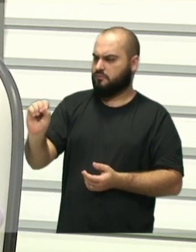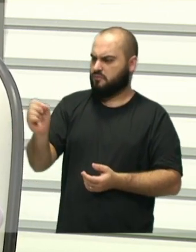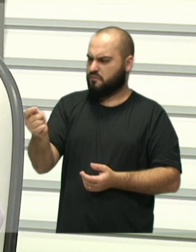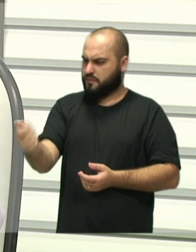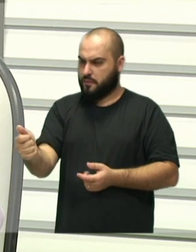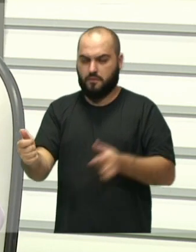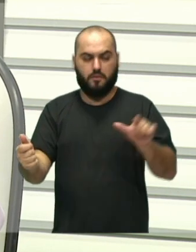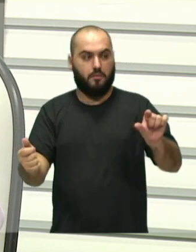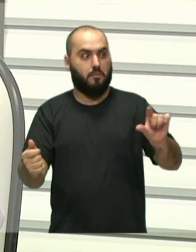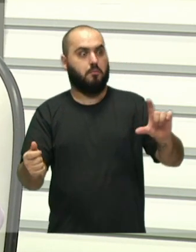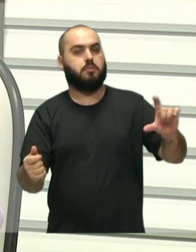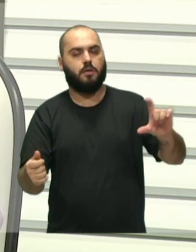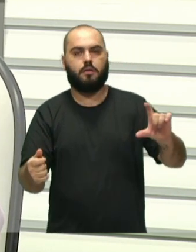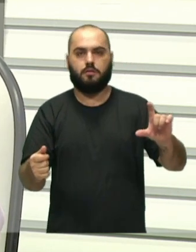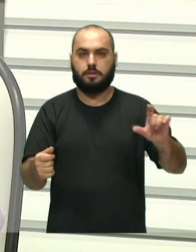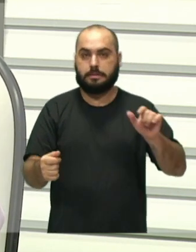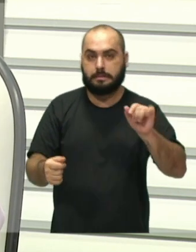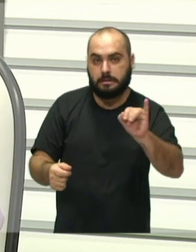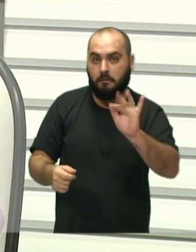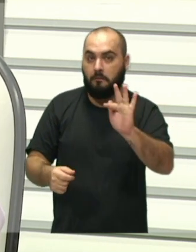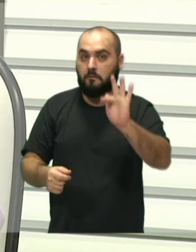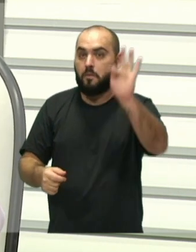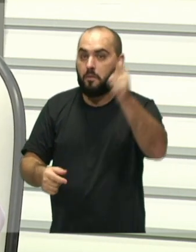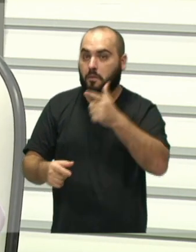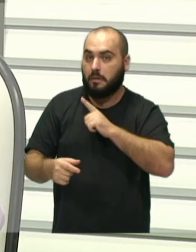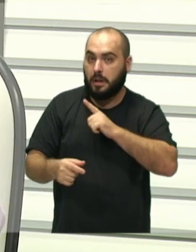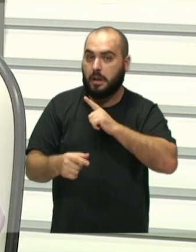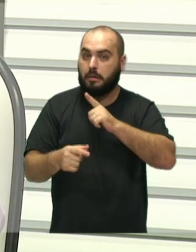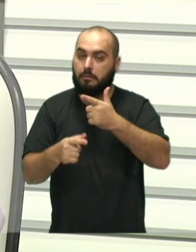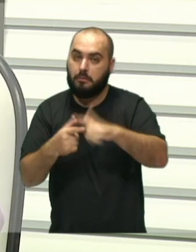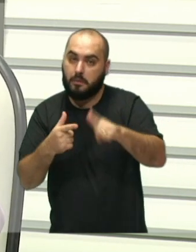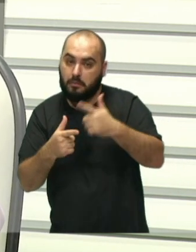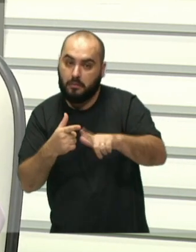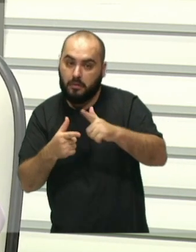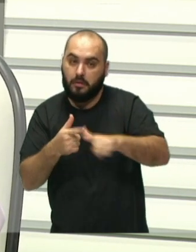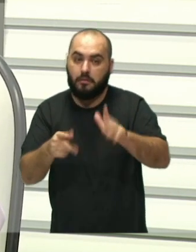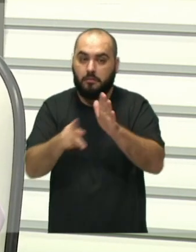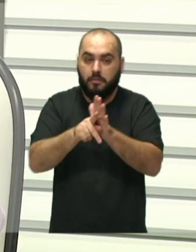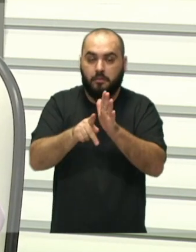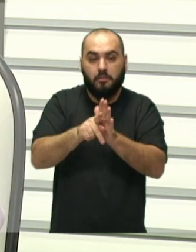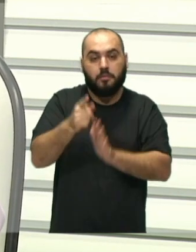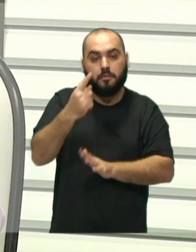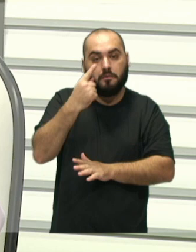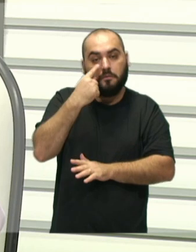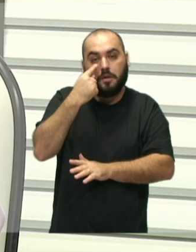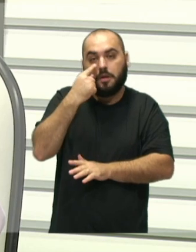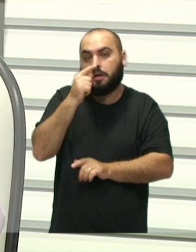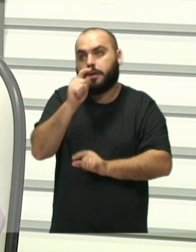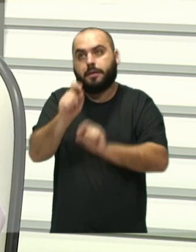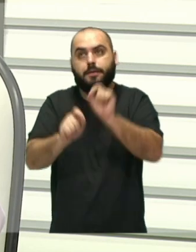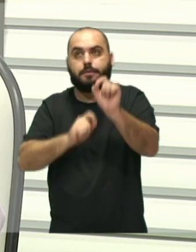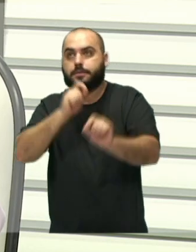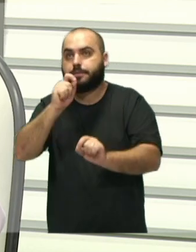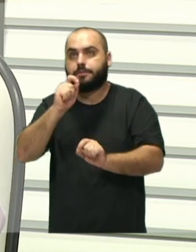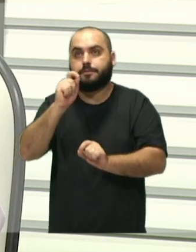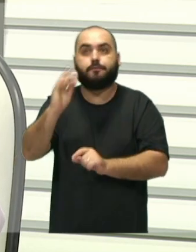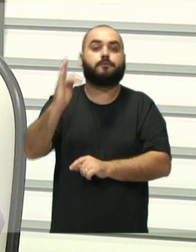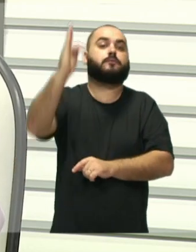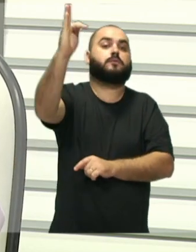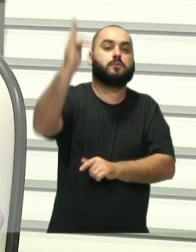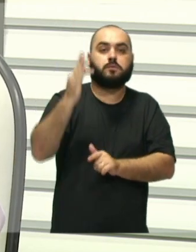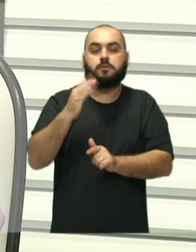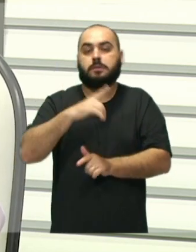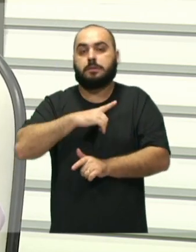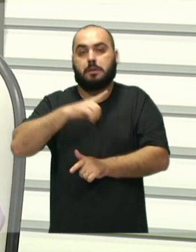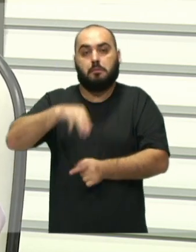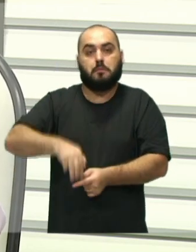trazer um problema do ponto de vista de caixa de divisas para o município tenha a a vida financeira em dia não